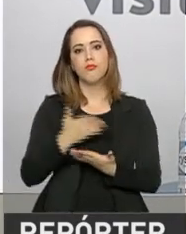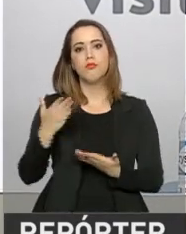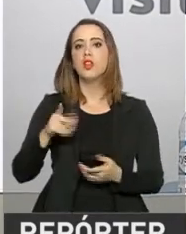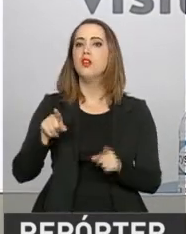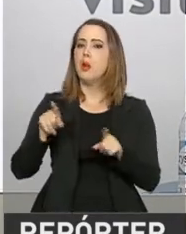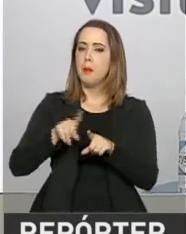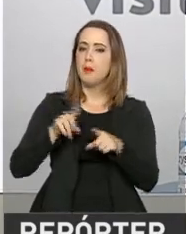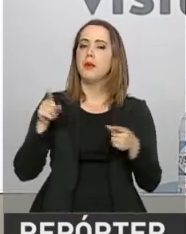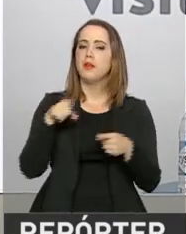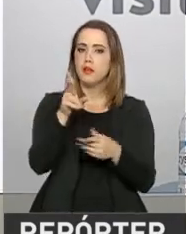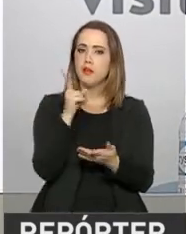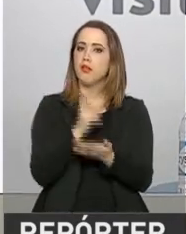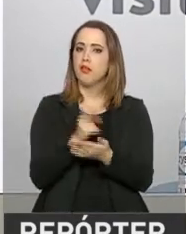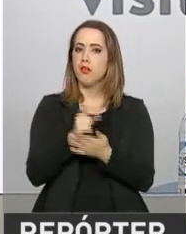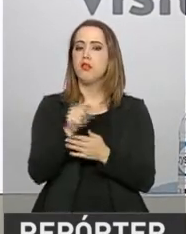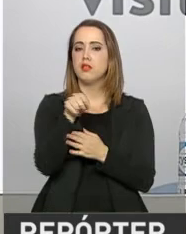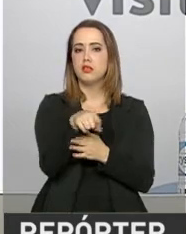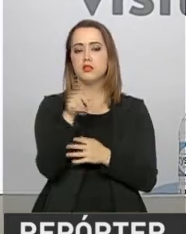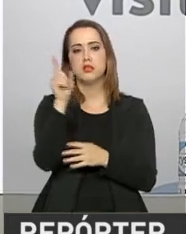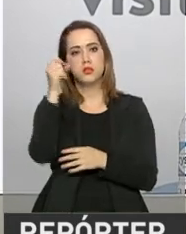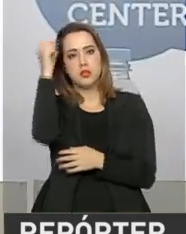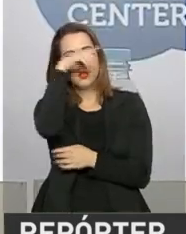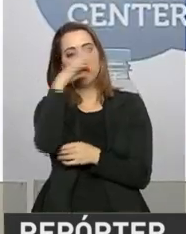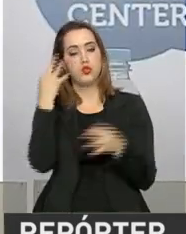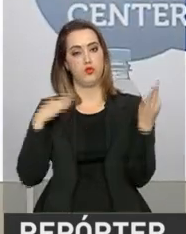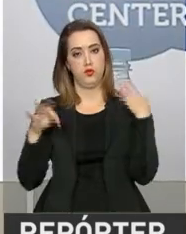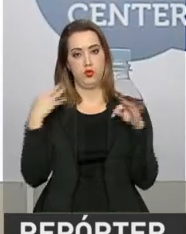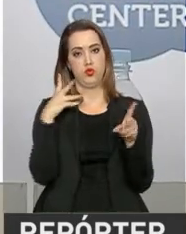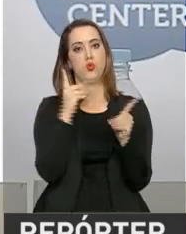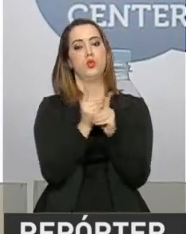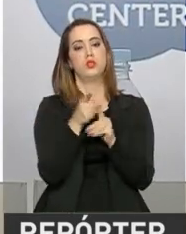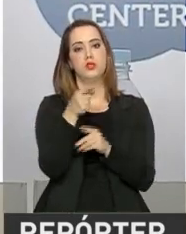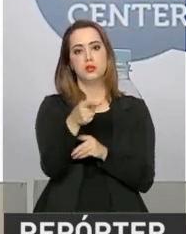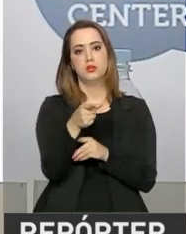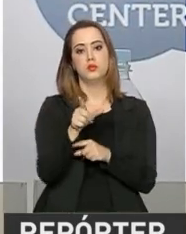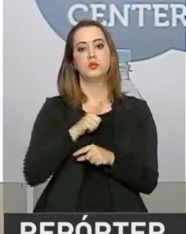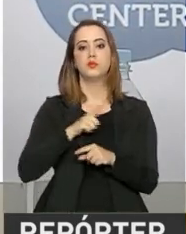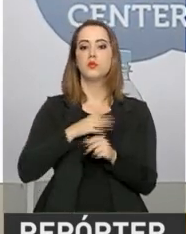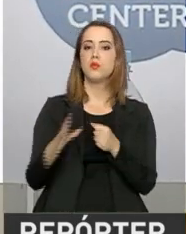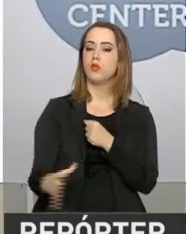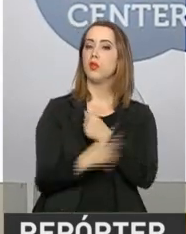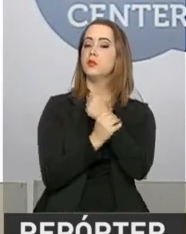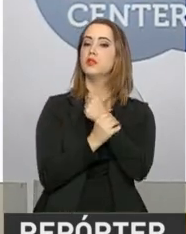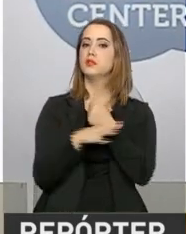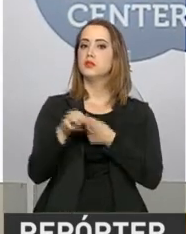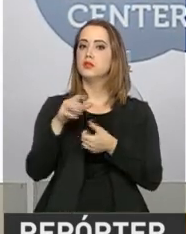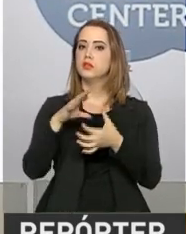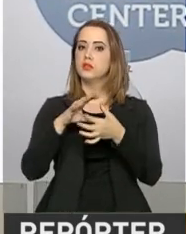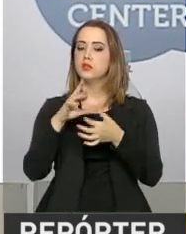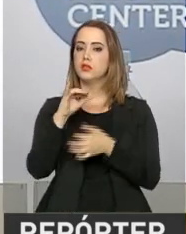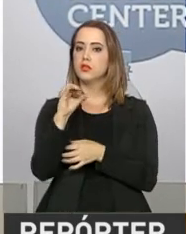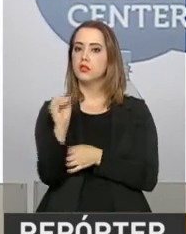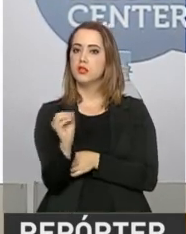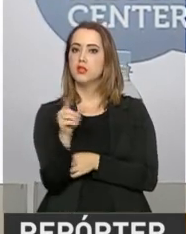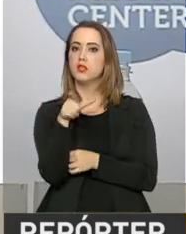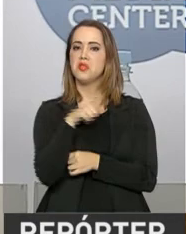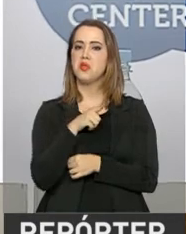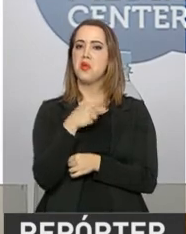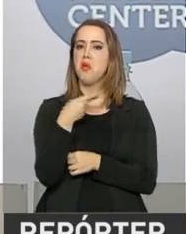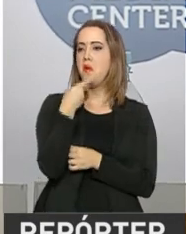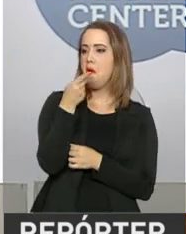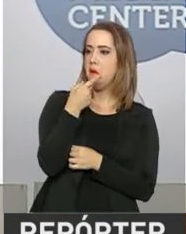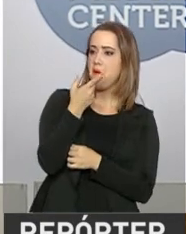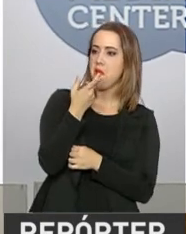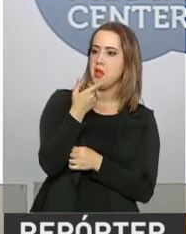aí agora eu falo como Embratur, no âmbito do turismo. Segurança. Rio de Janeiro, não vai ter